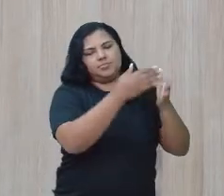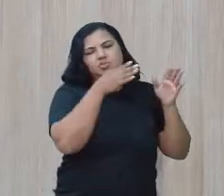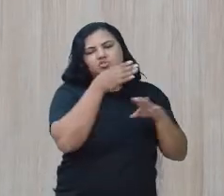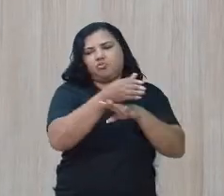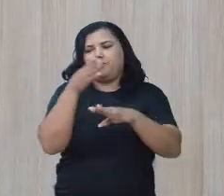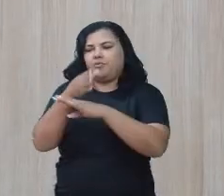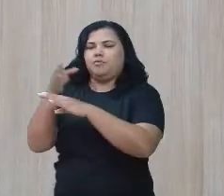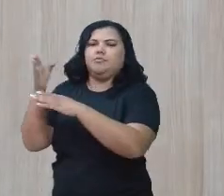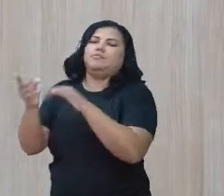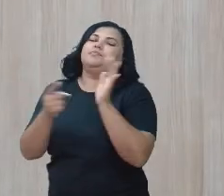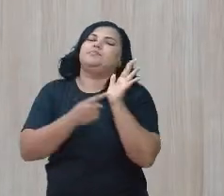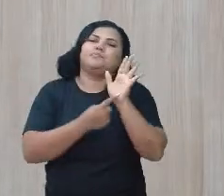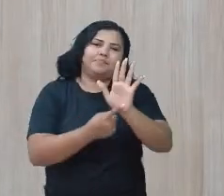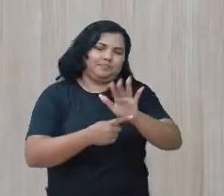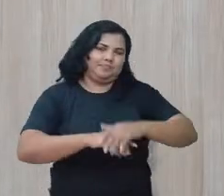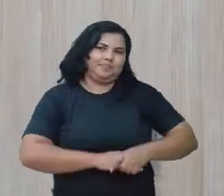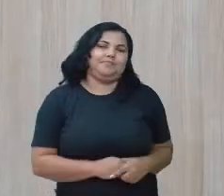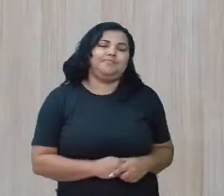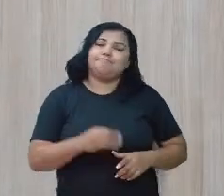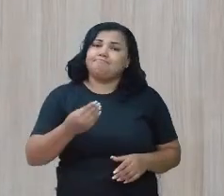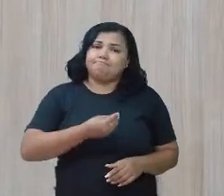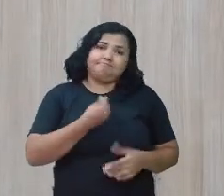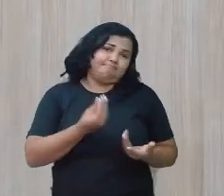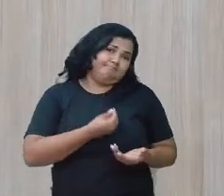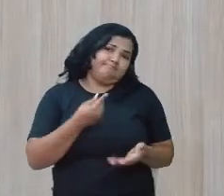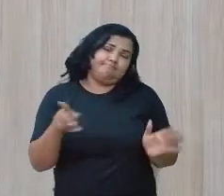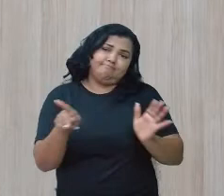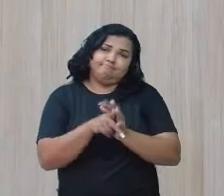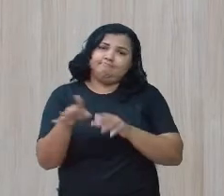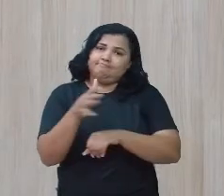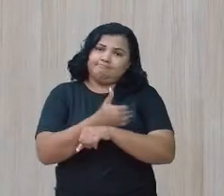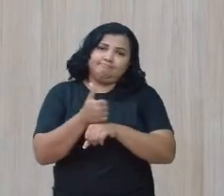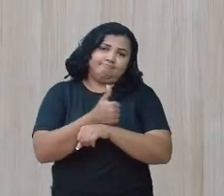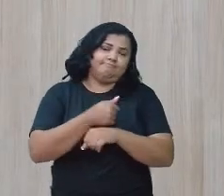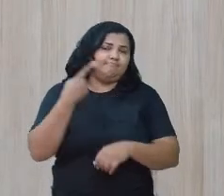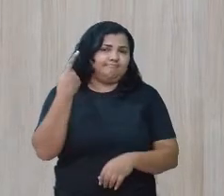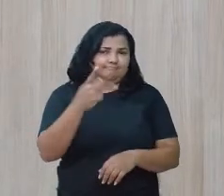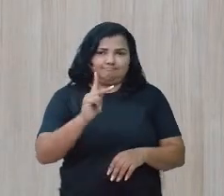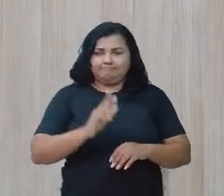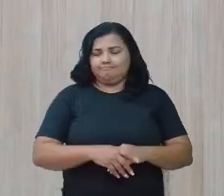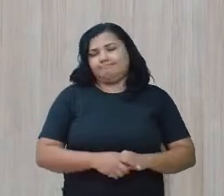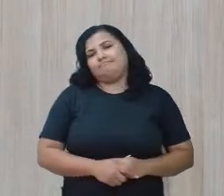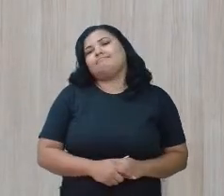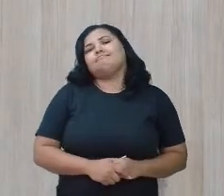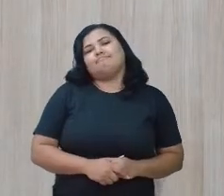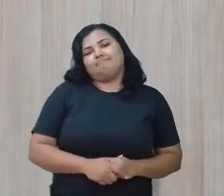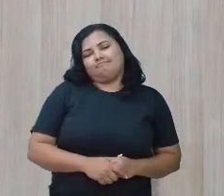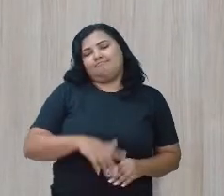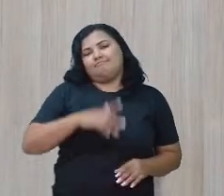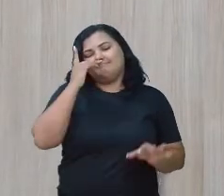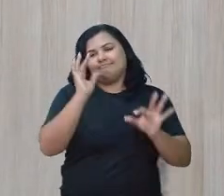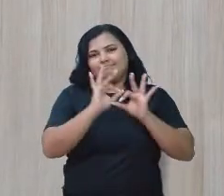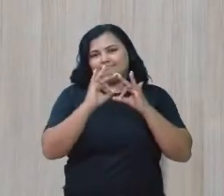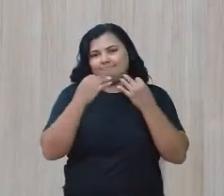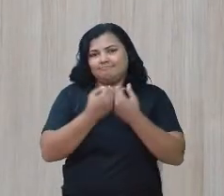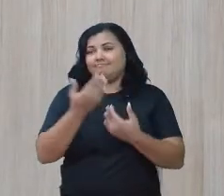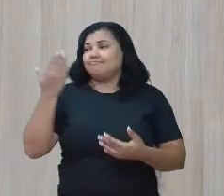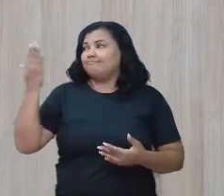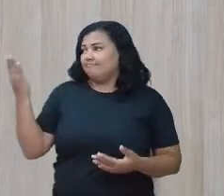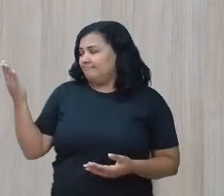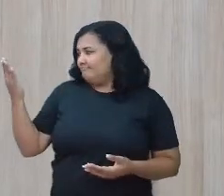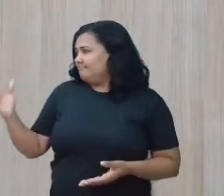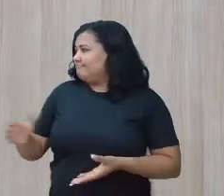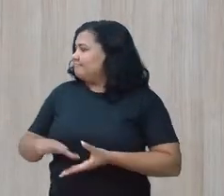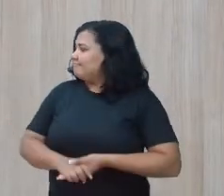né? E eles viviam daquilo. Eram grupos que praticamente eram como se fosse uma família. E o Molière, ele